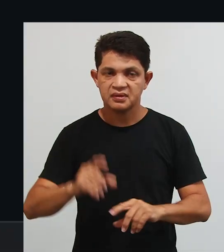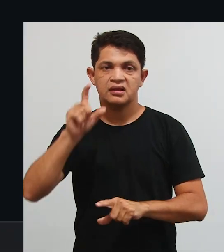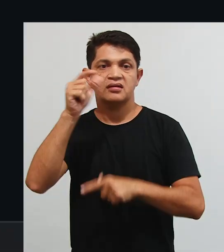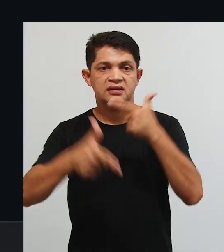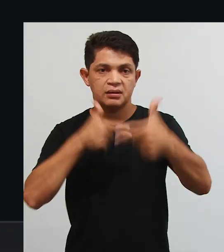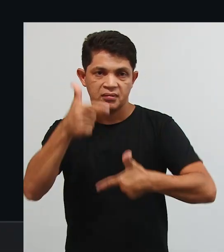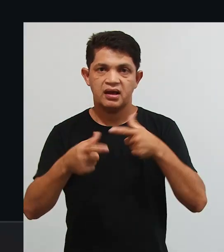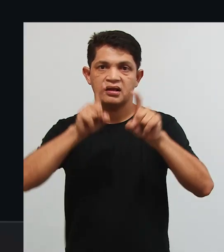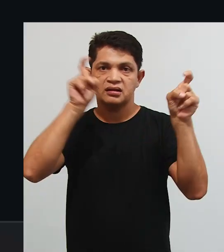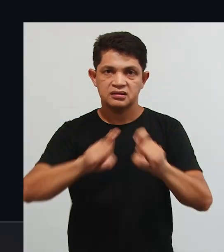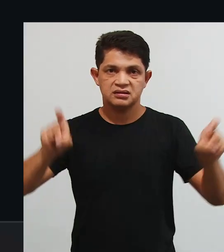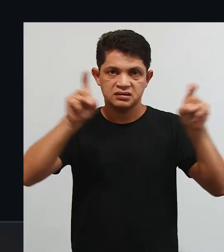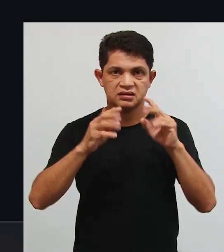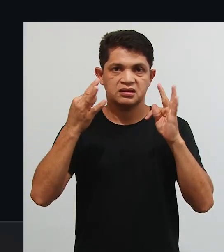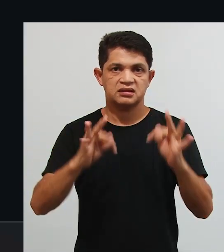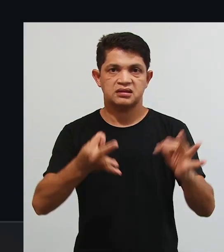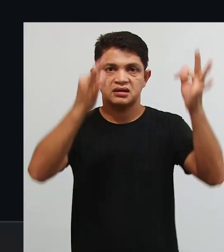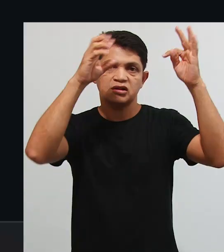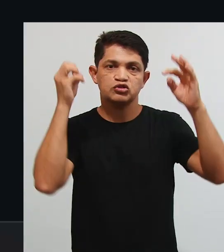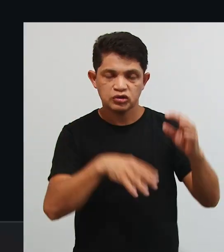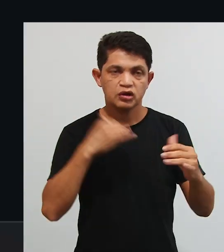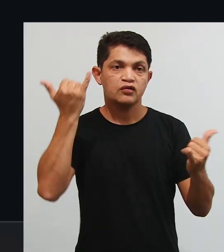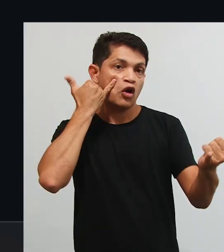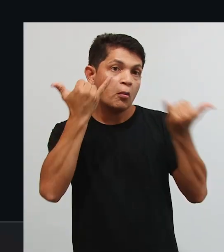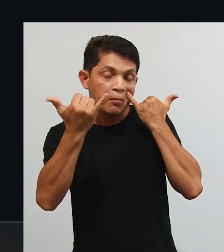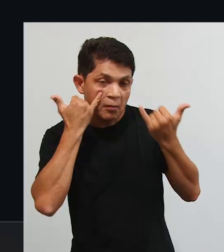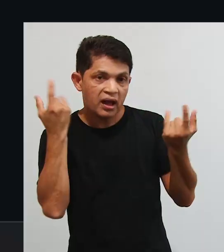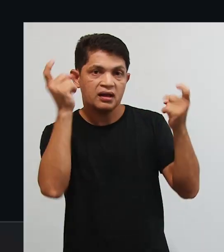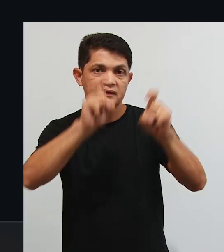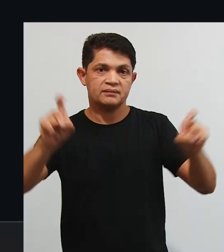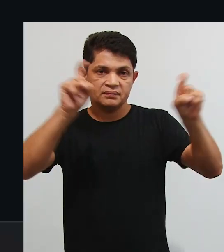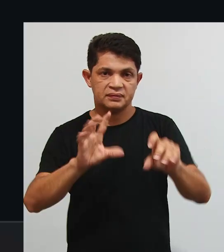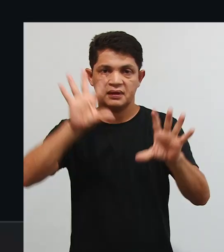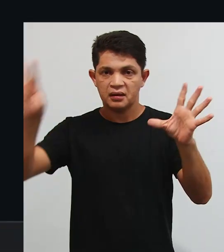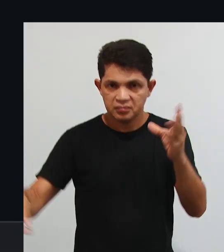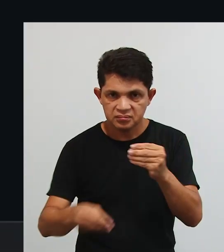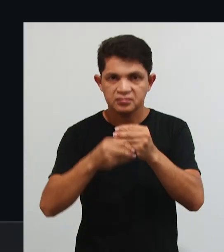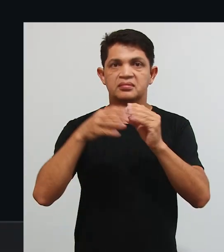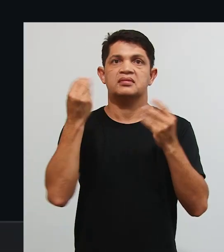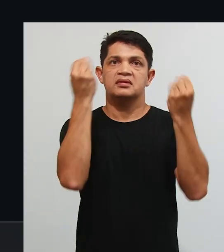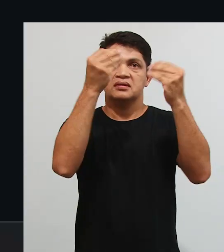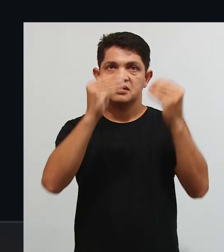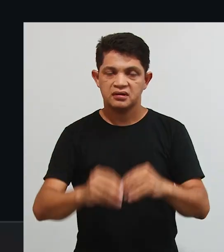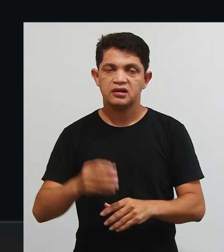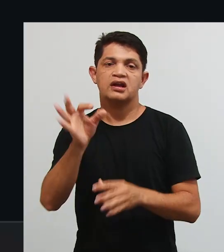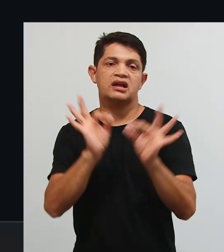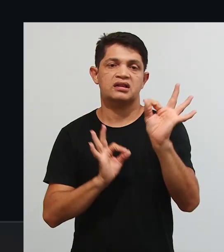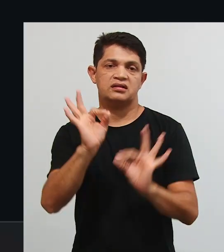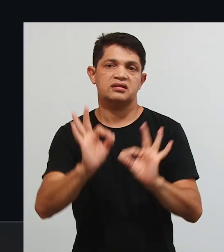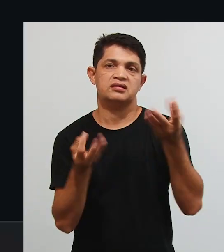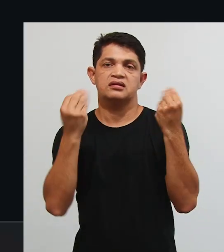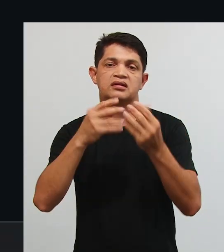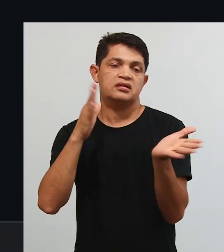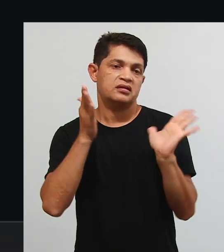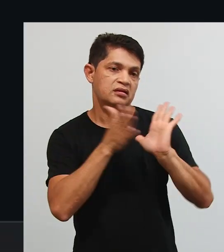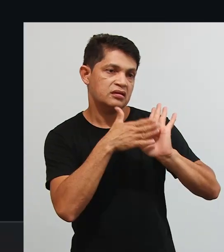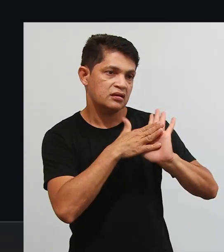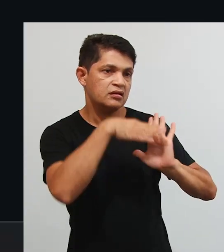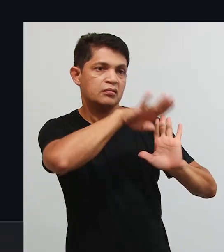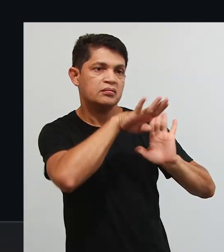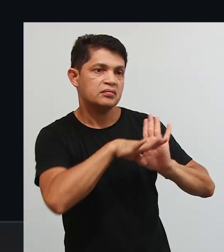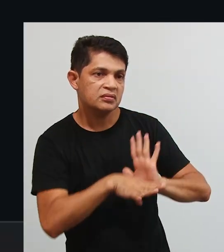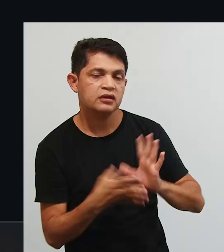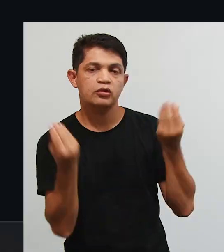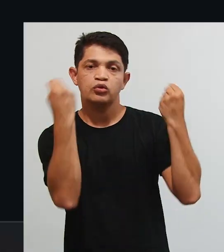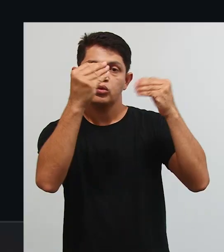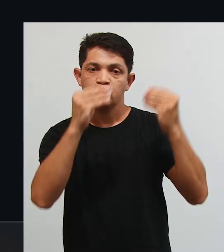mais voltado para a tecnologia, para a informática, engenharia de software, linguagem de programação, robótica educacional,